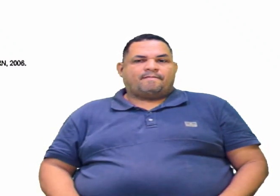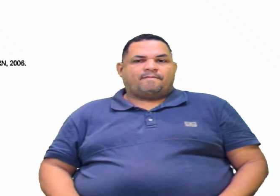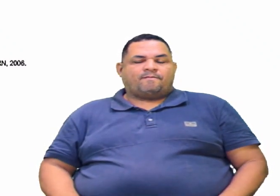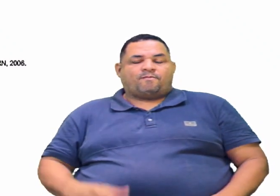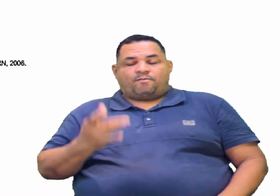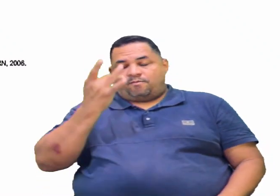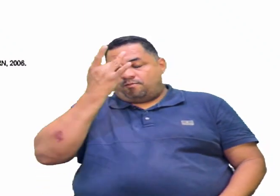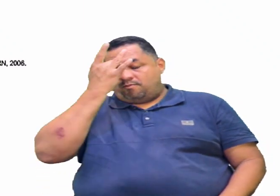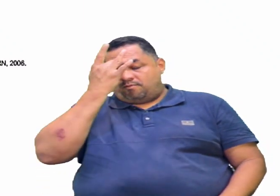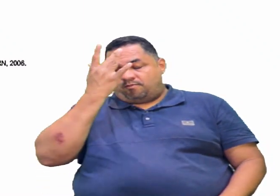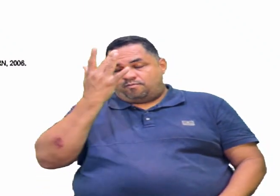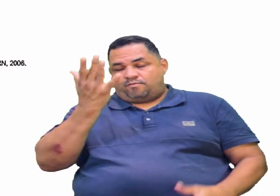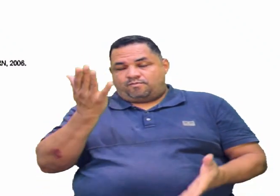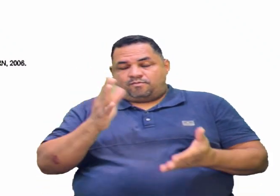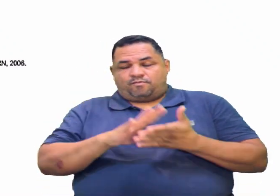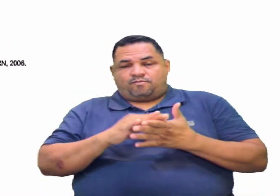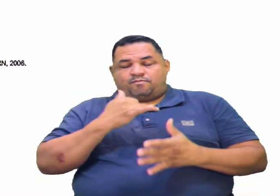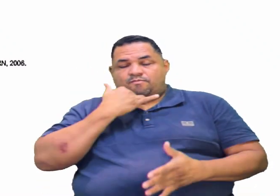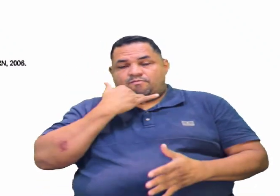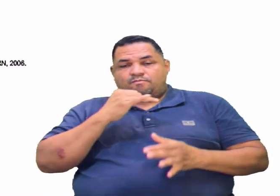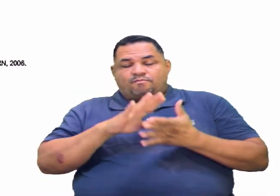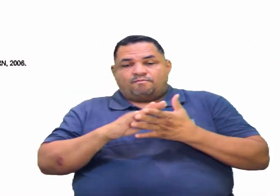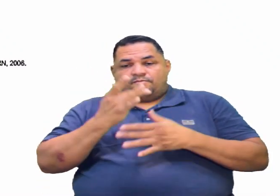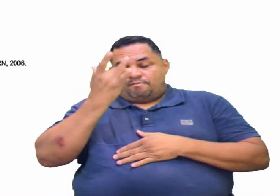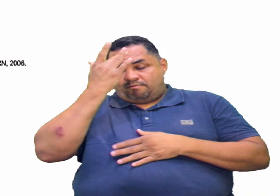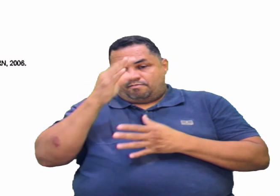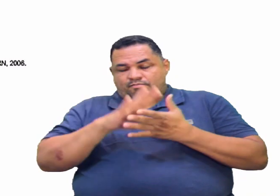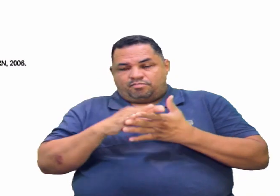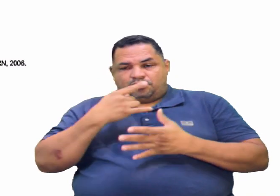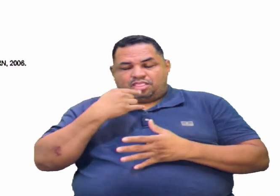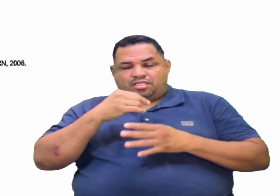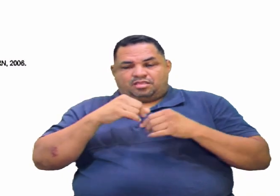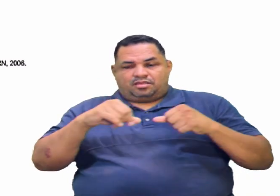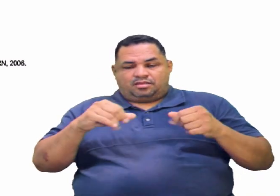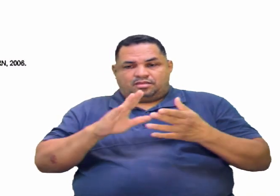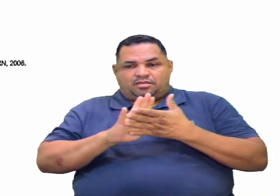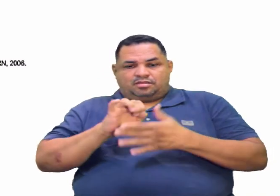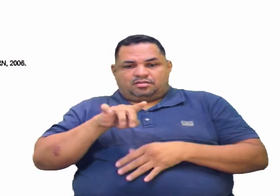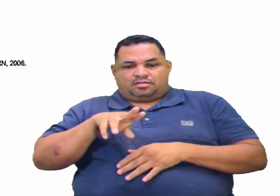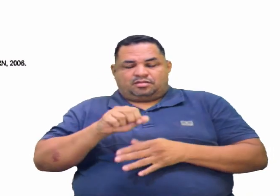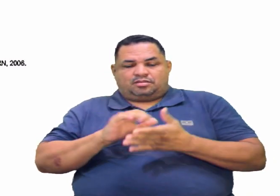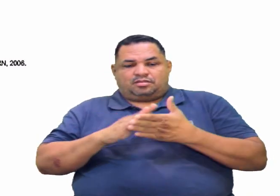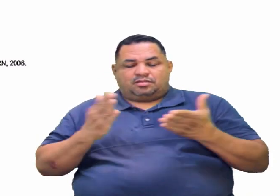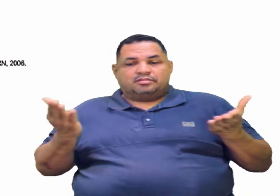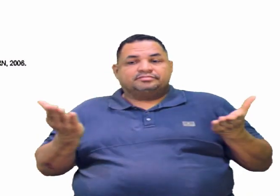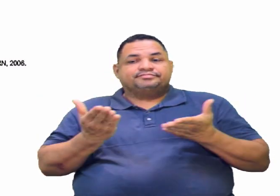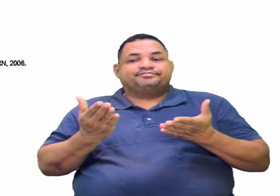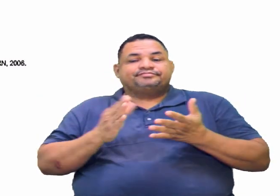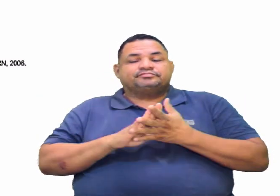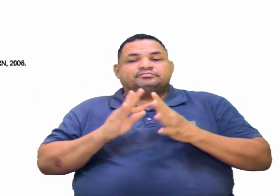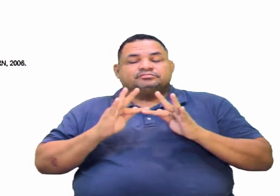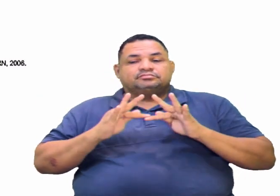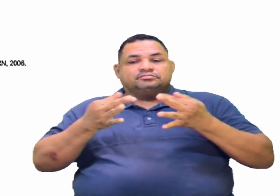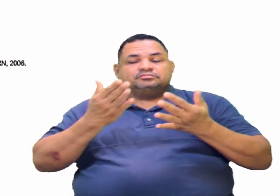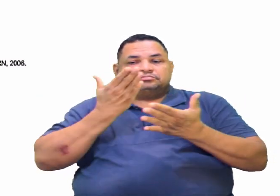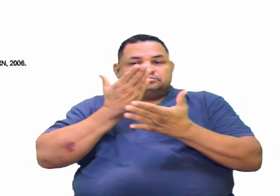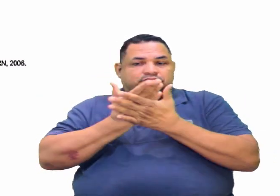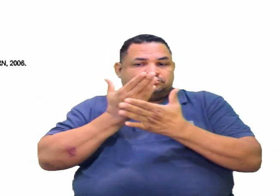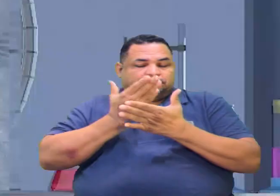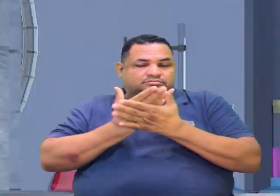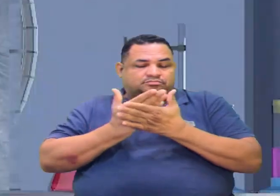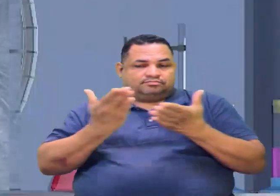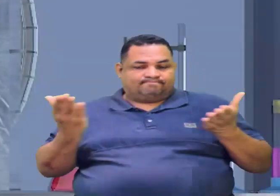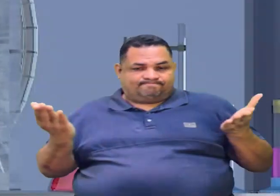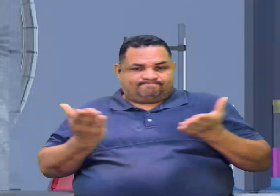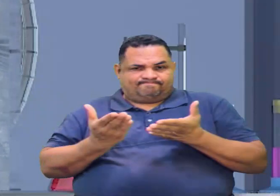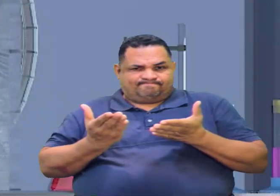vai facilitar a formação dos sais de amônio. E aí, galerinha, a gente fecha mais